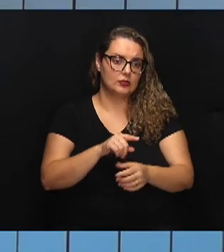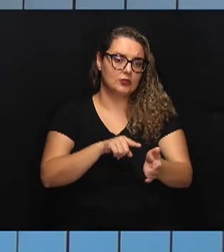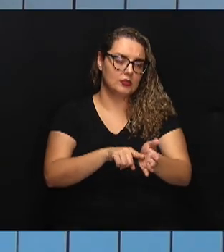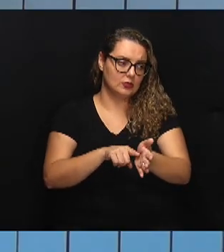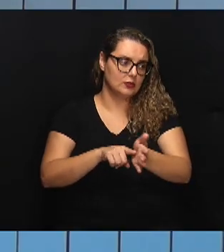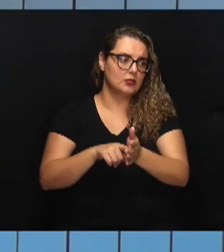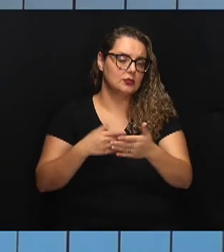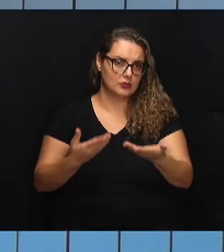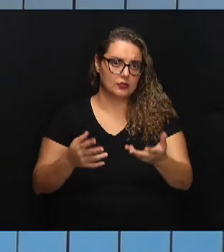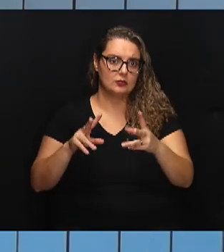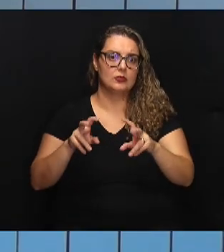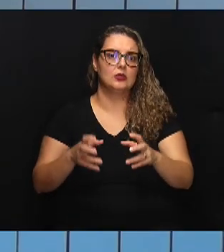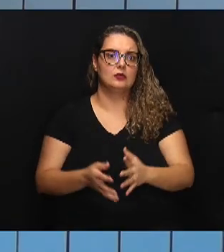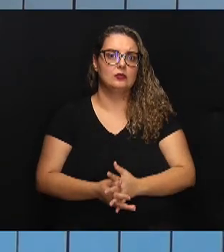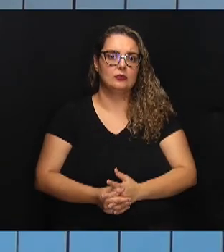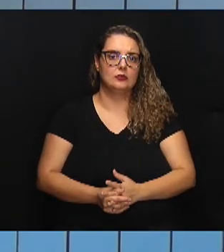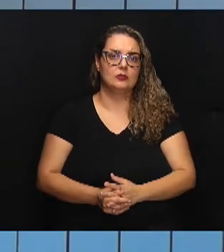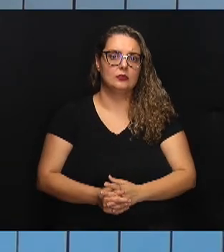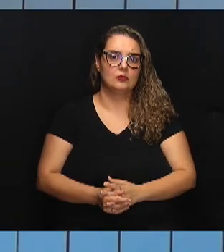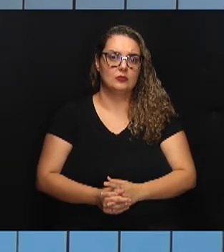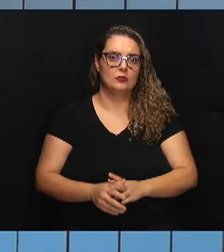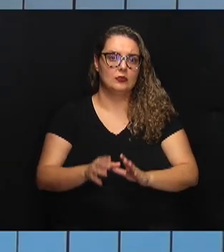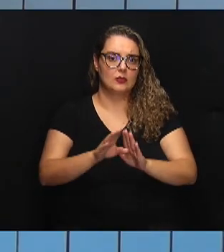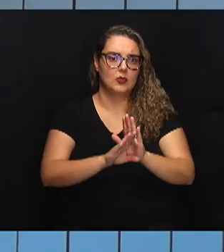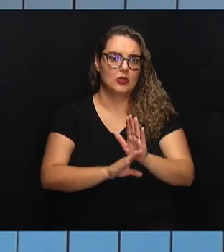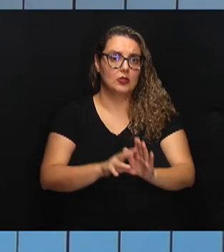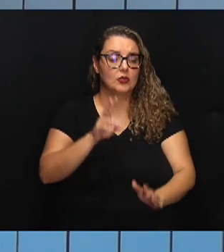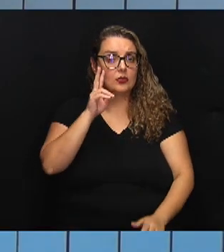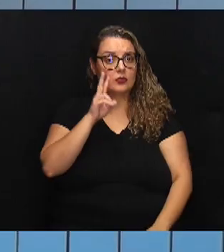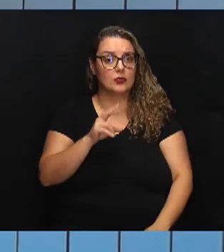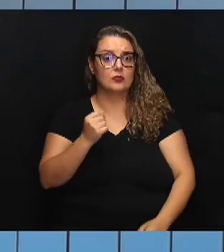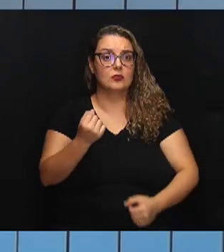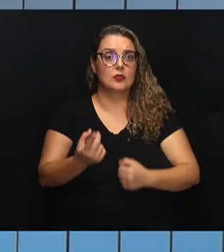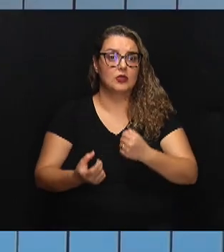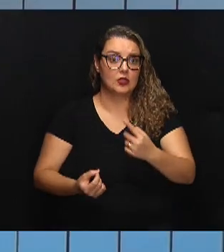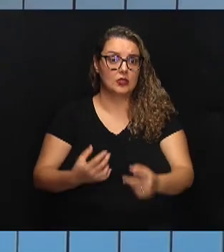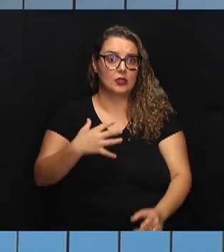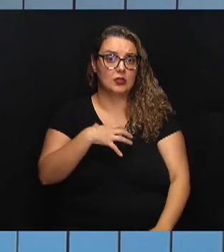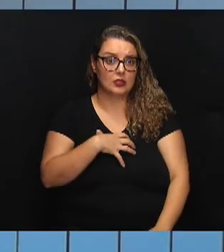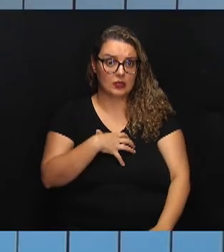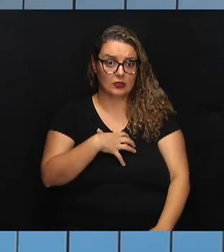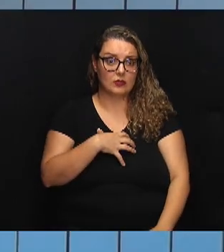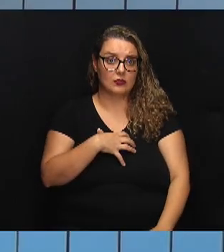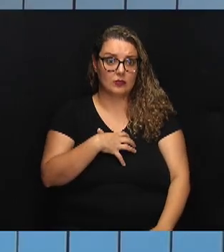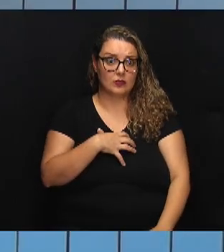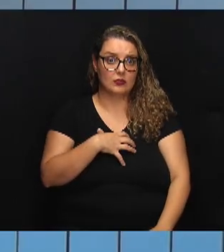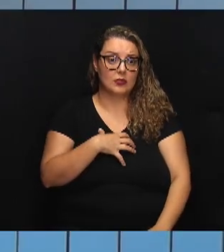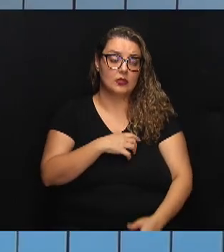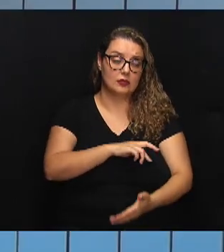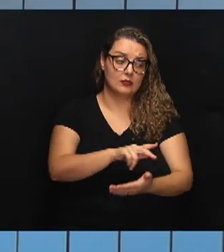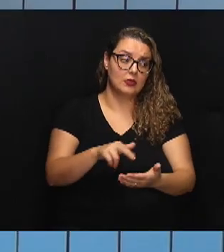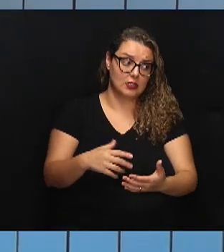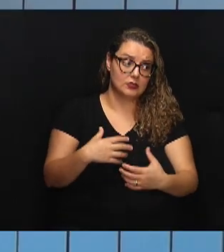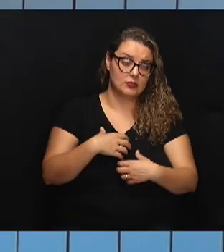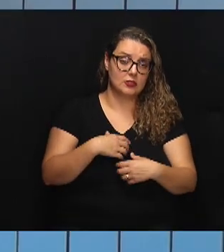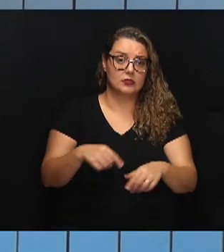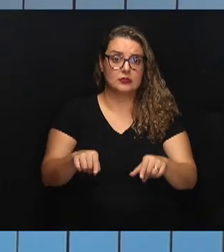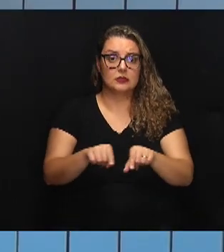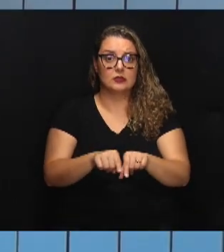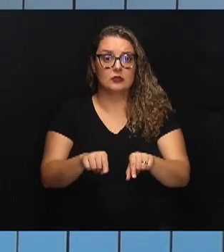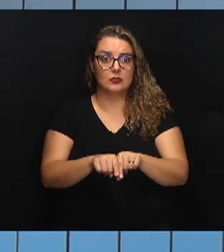né, sobre esse assunto para o programa e eu vi que alguns dos sintomas, entre alguns dos sintomas, também está